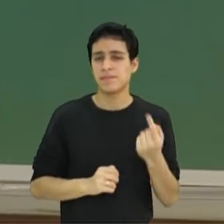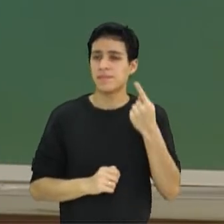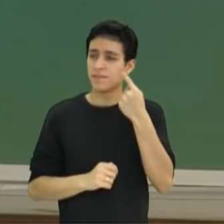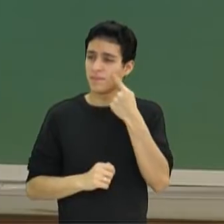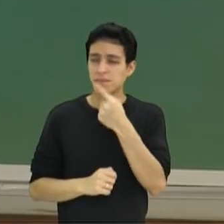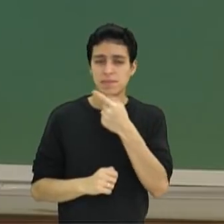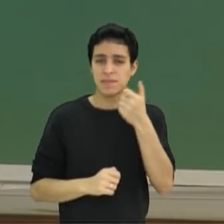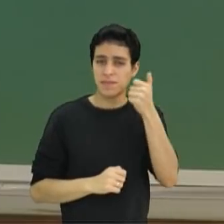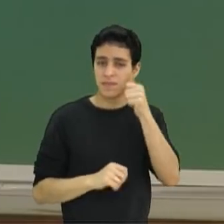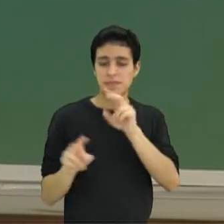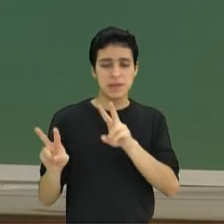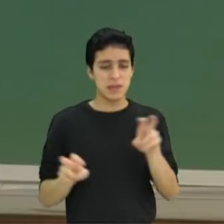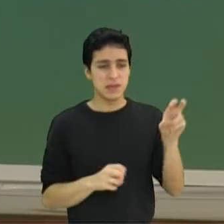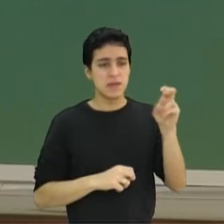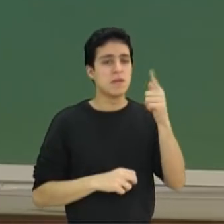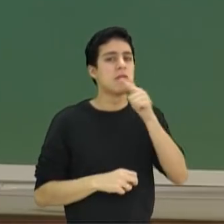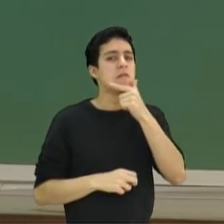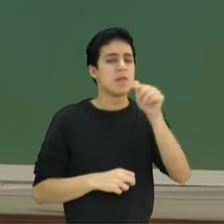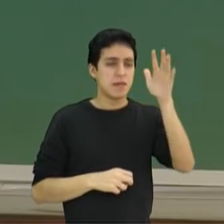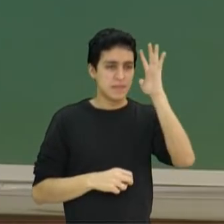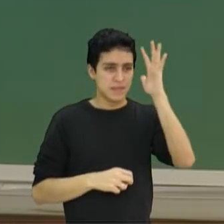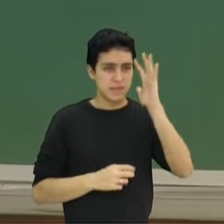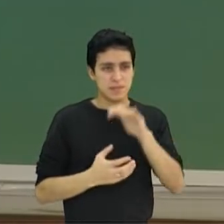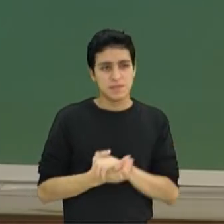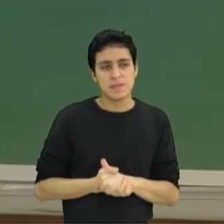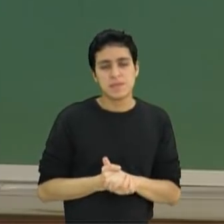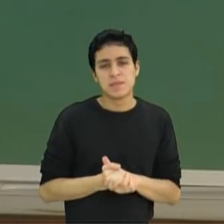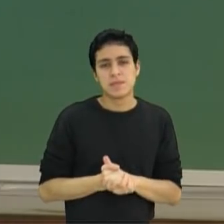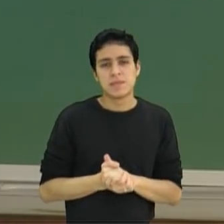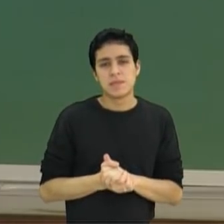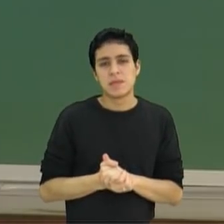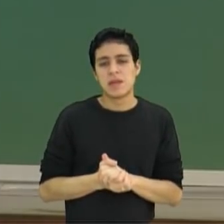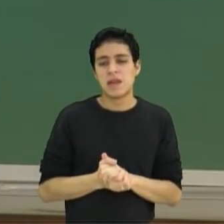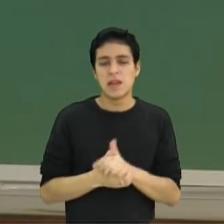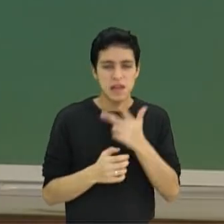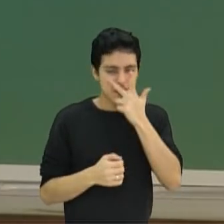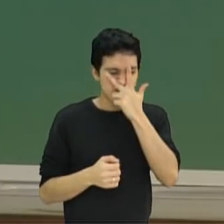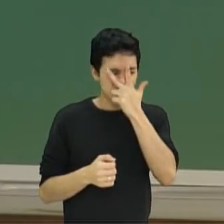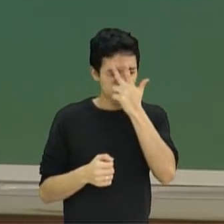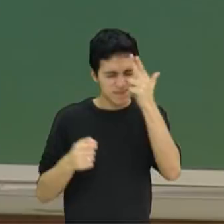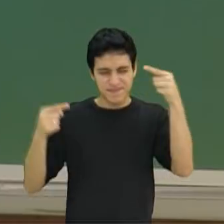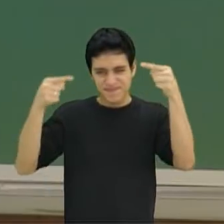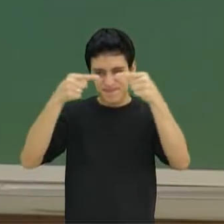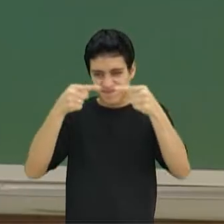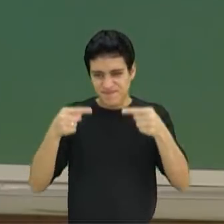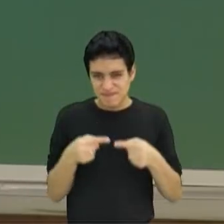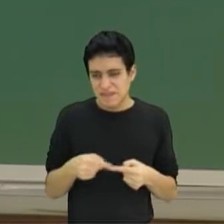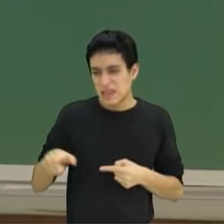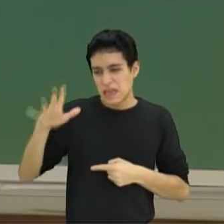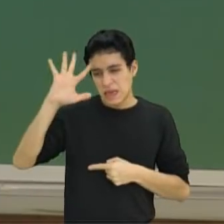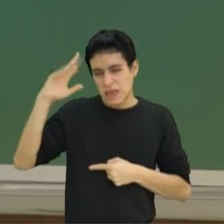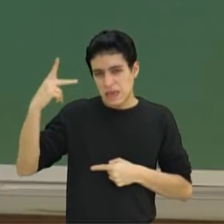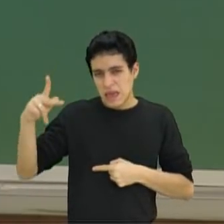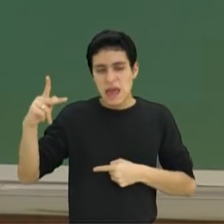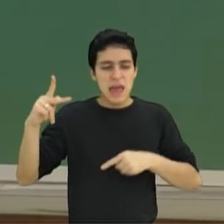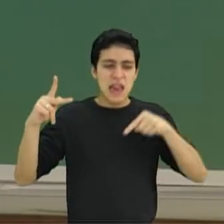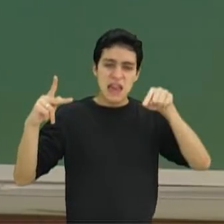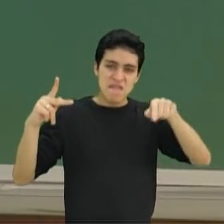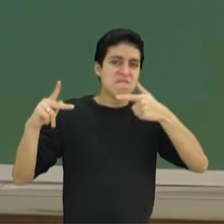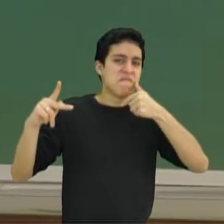Bettelheim, que é um grande teórico que acaba casando as ideias com as ideias que ela usa